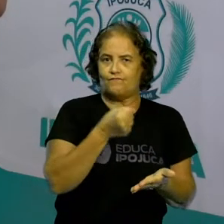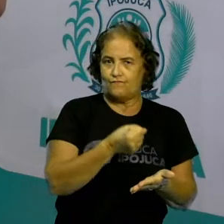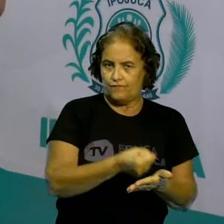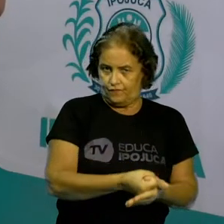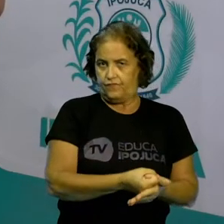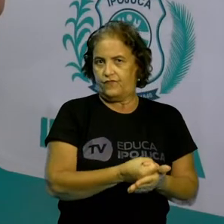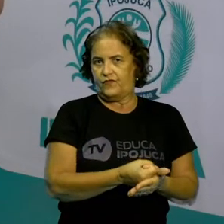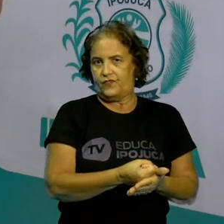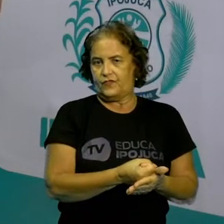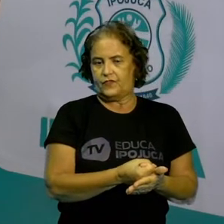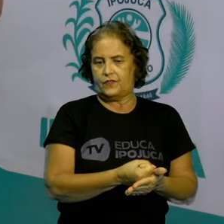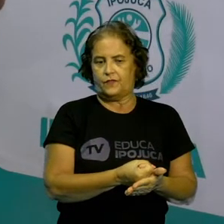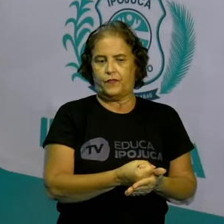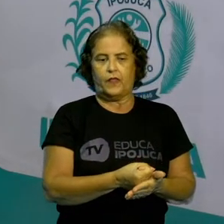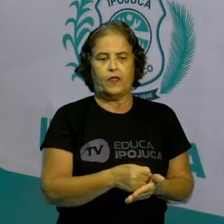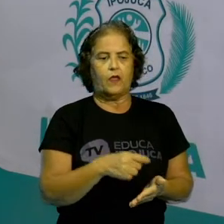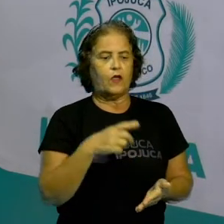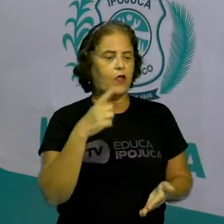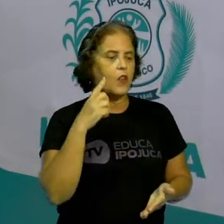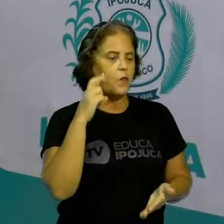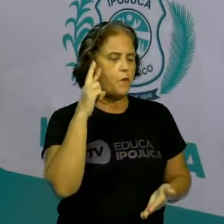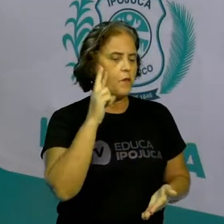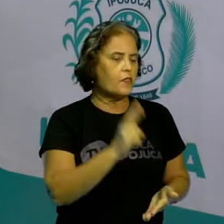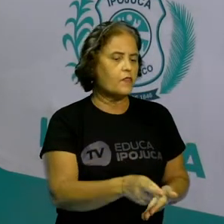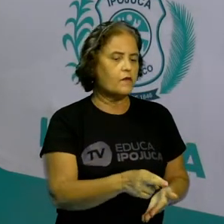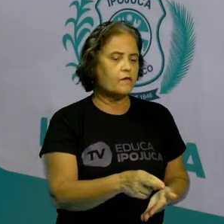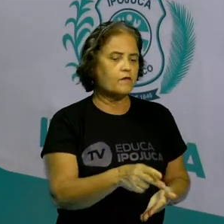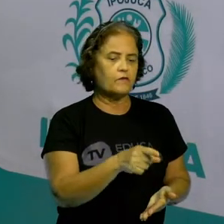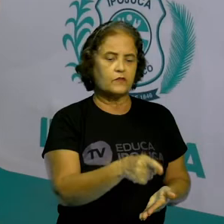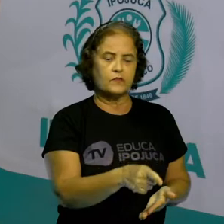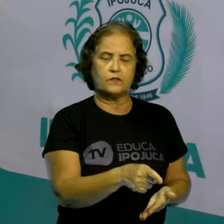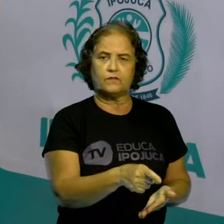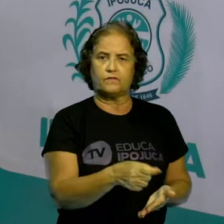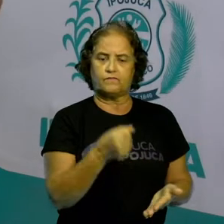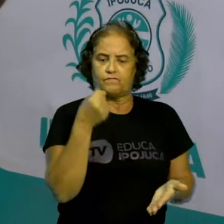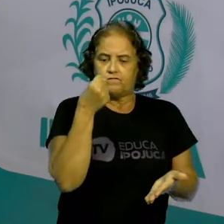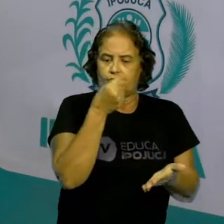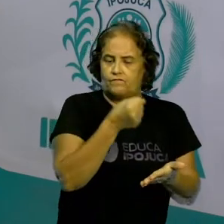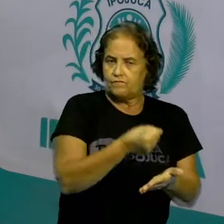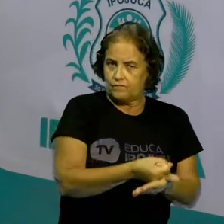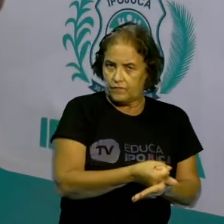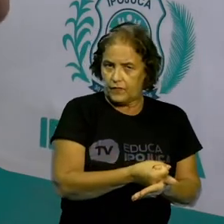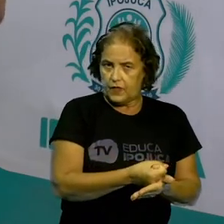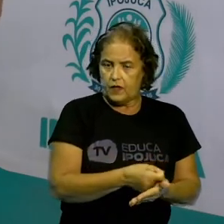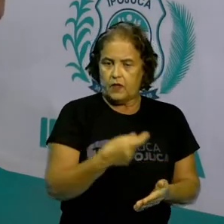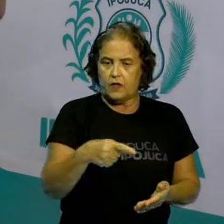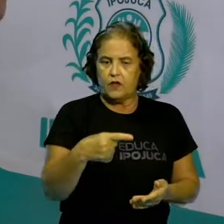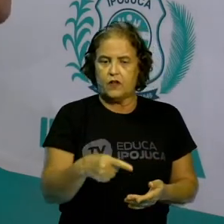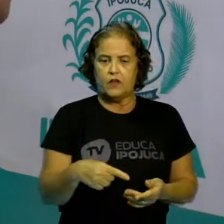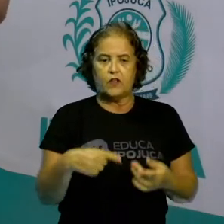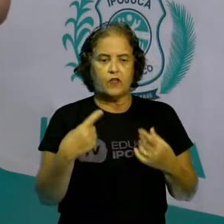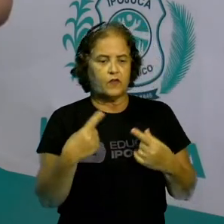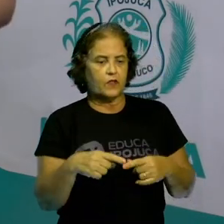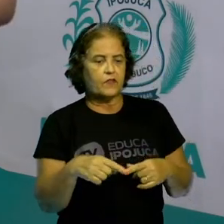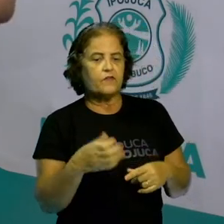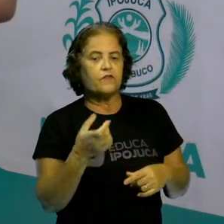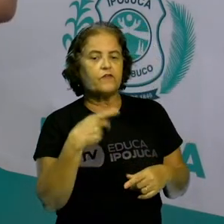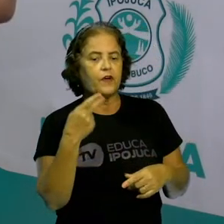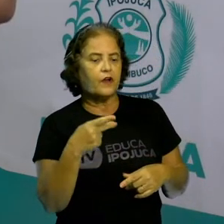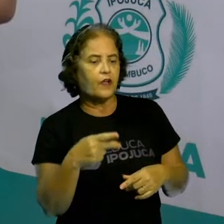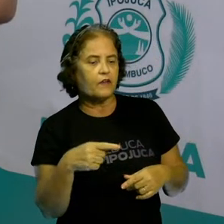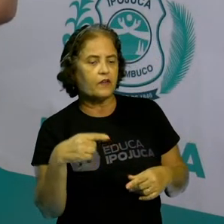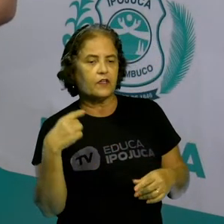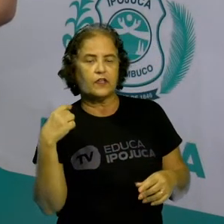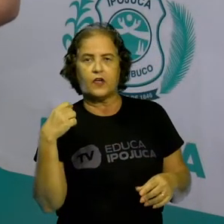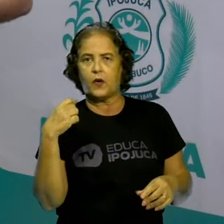que o coronel indicava, ou então ele ia exercer uma força contra você, ele poderia ameaçar a sua família, matar alguém da sua família.